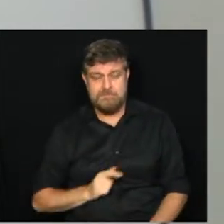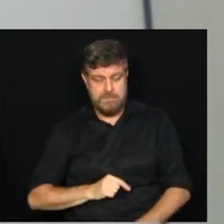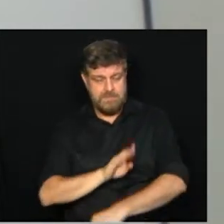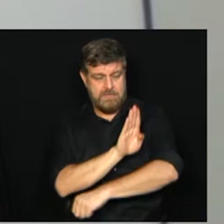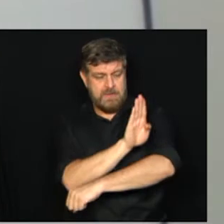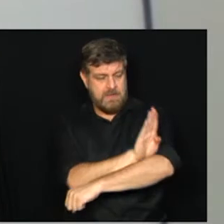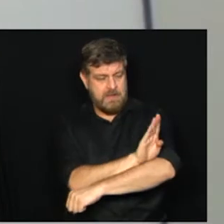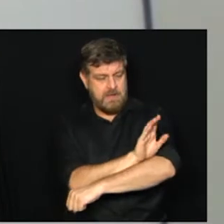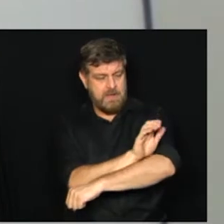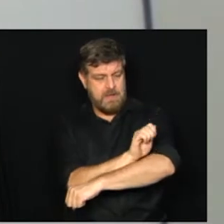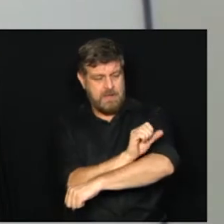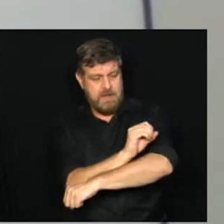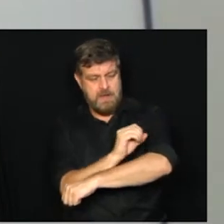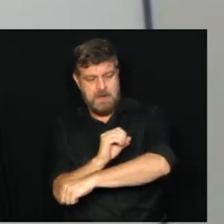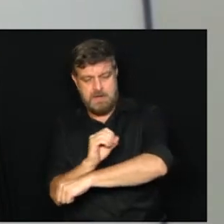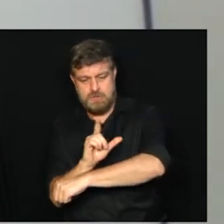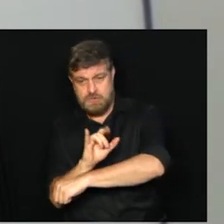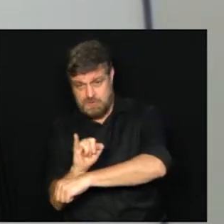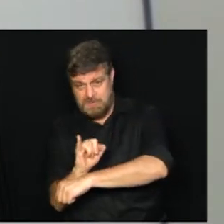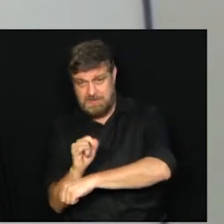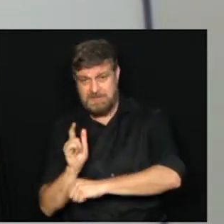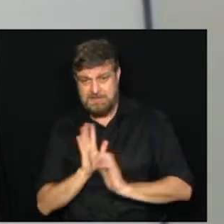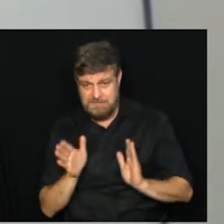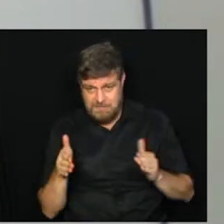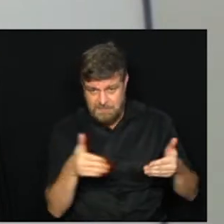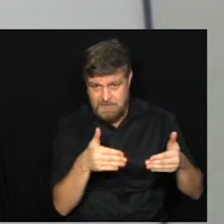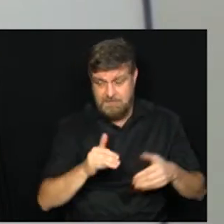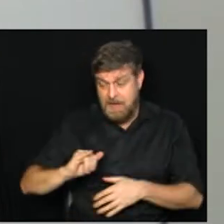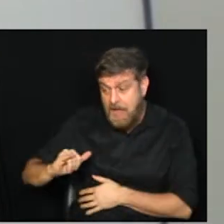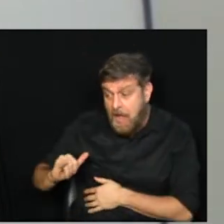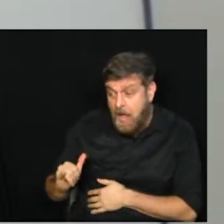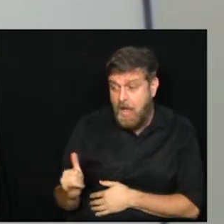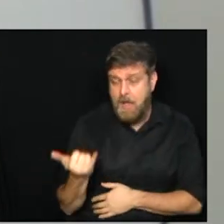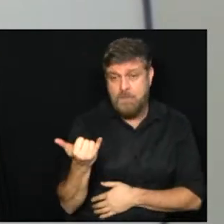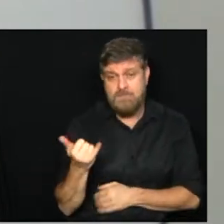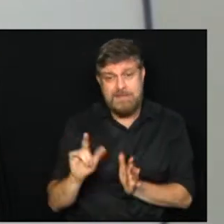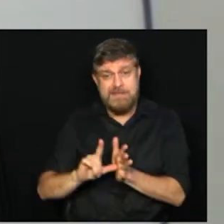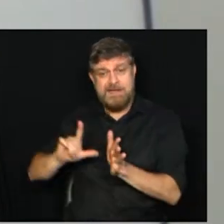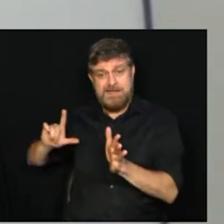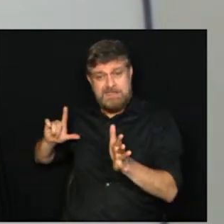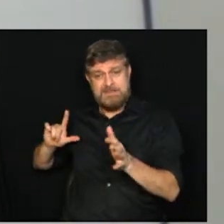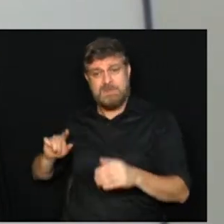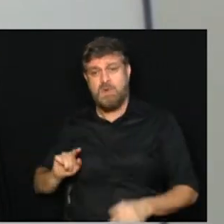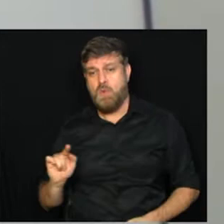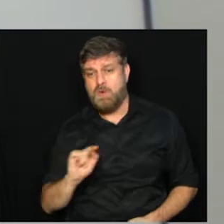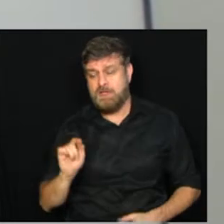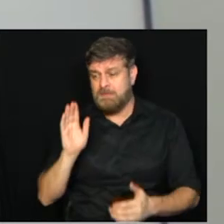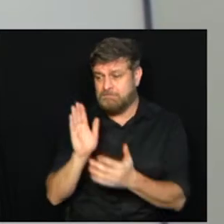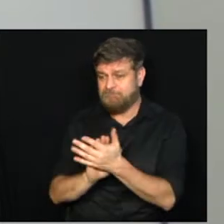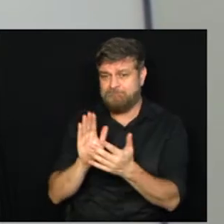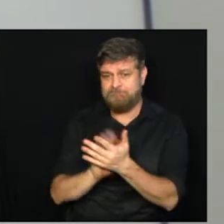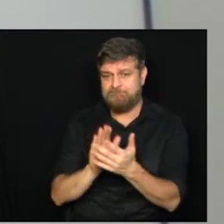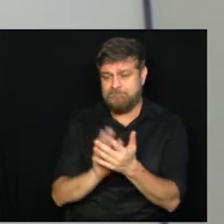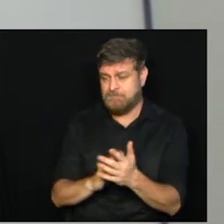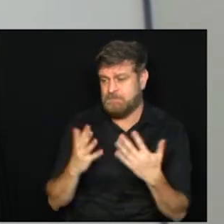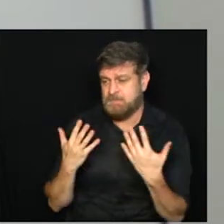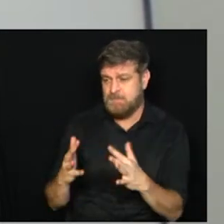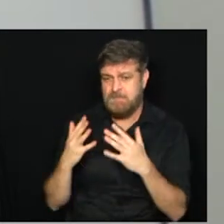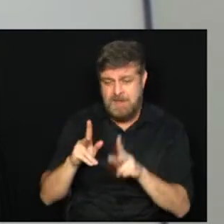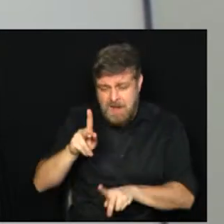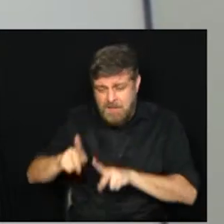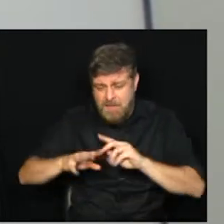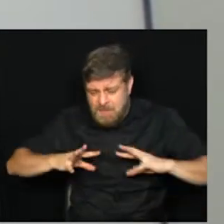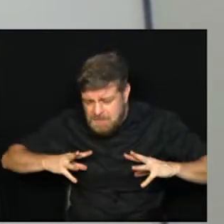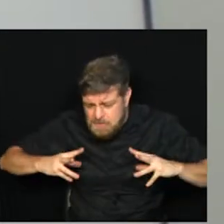por estar sendo visto nesse programa, e já vou aproveitar aqui de antemão, parabenizar toda a